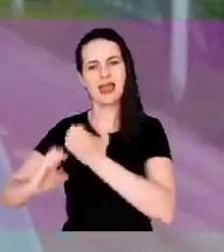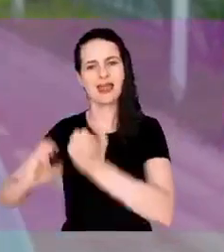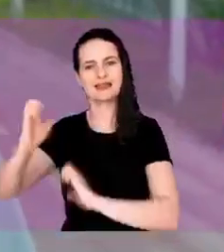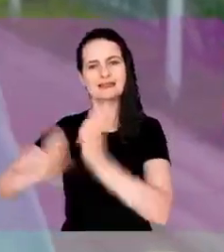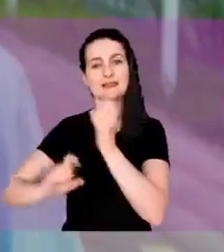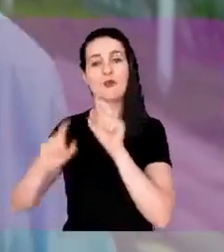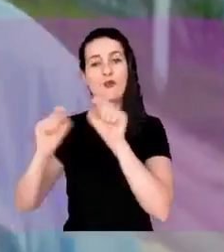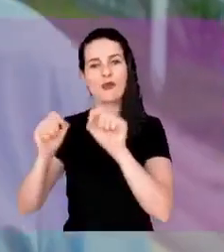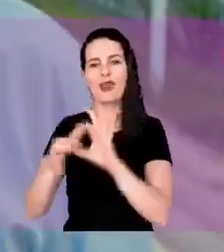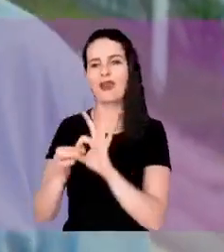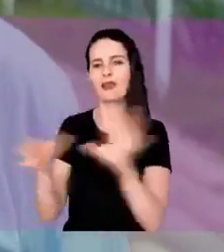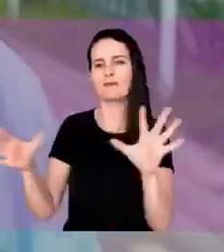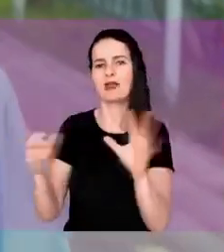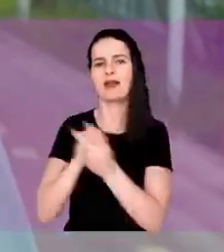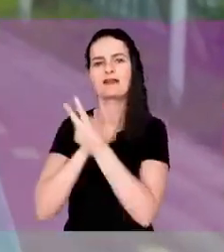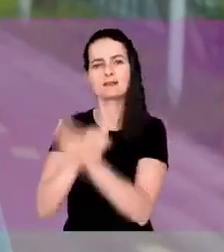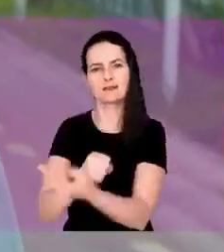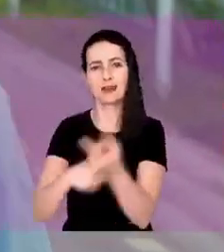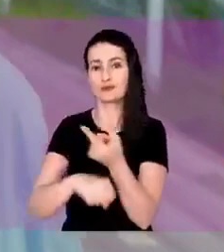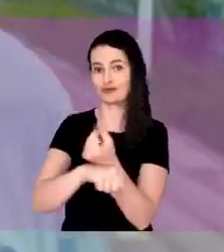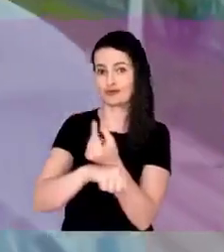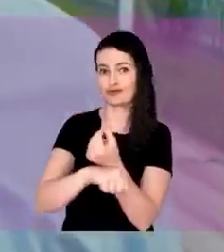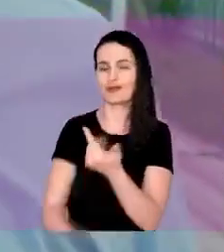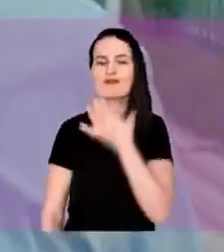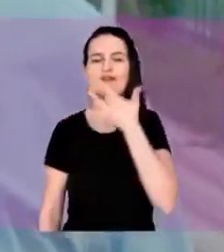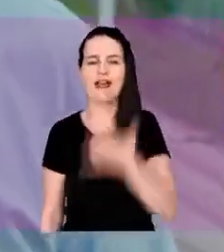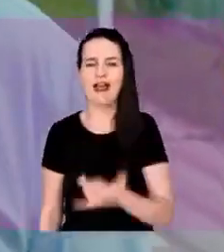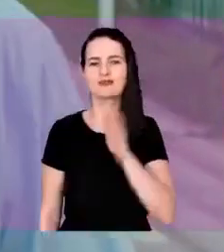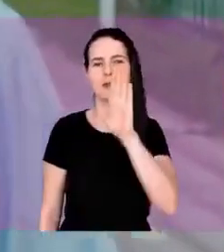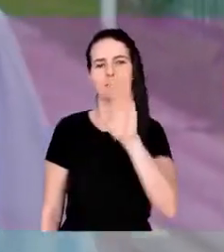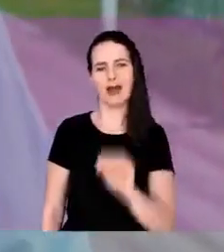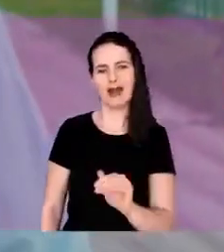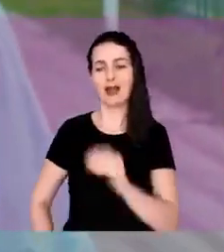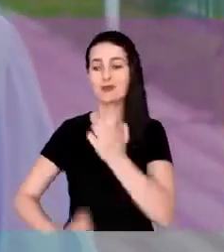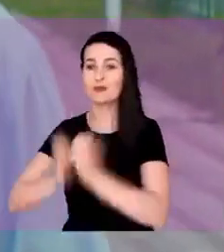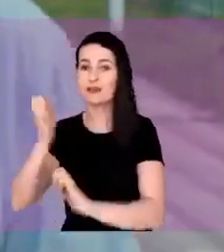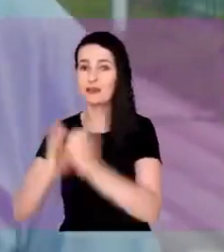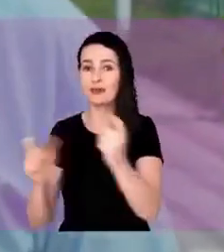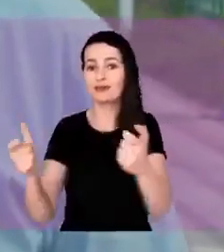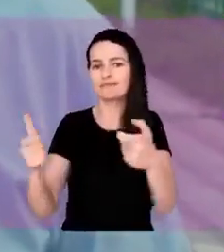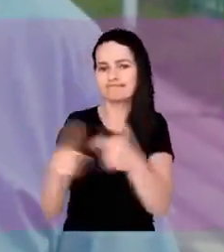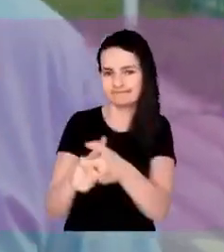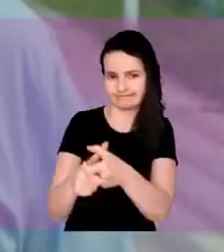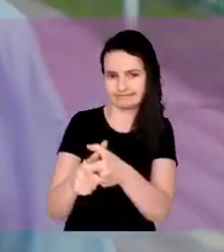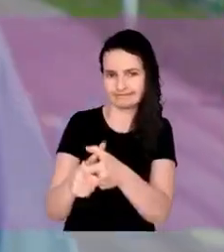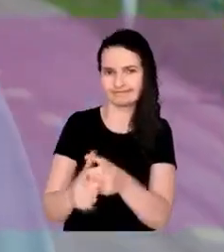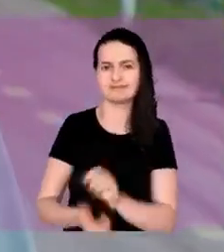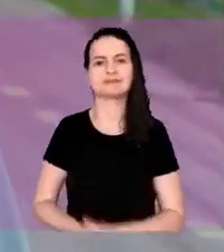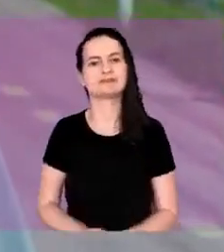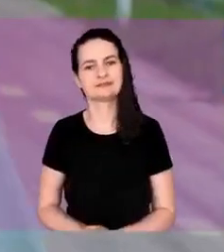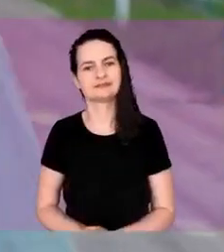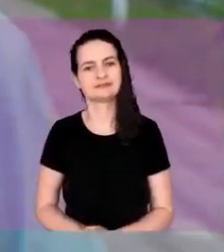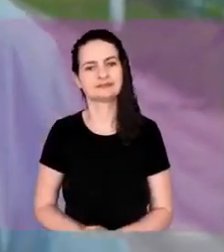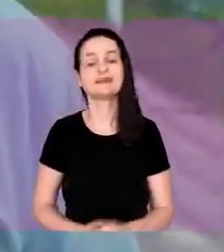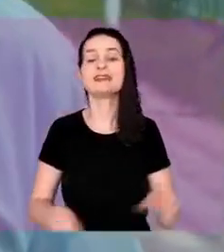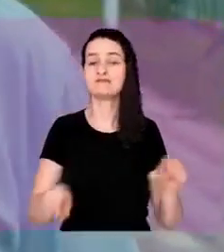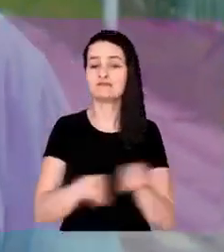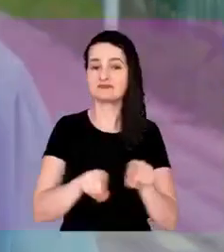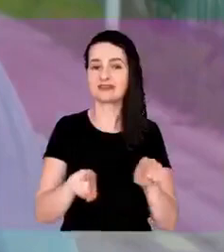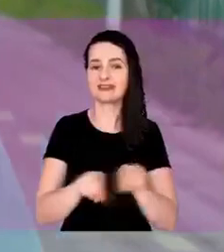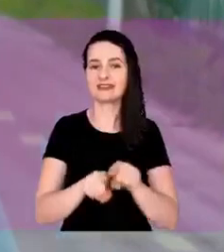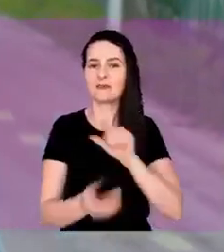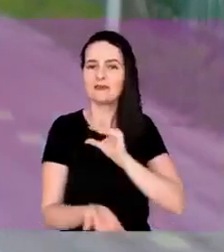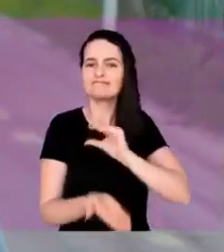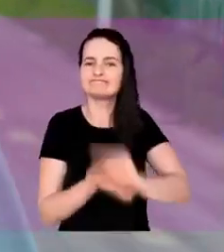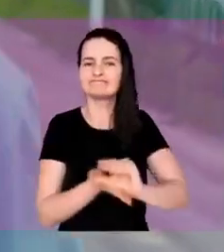pandemia. E como também é preciso preservar as empresas, vamos liderar a oferta de crédito fácil e barato para